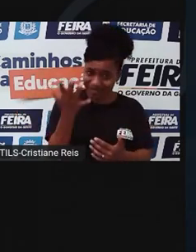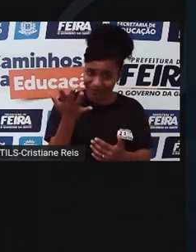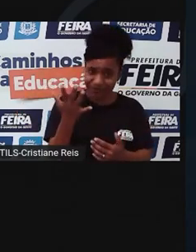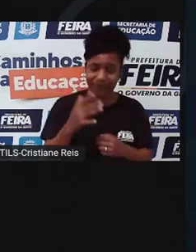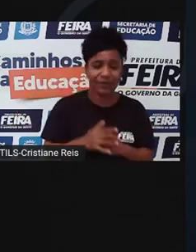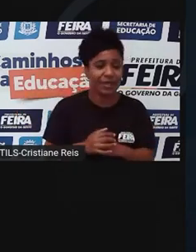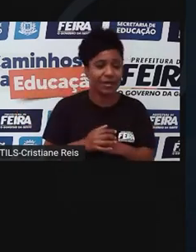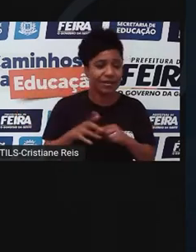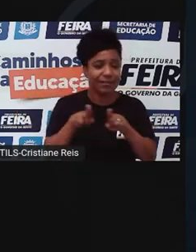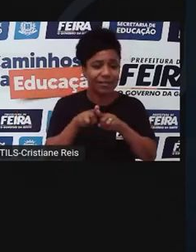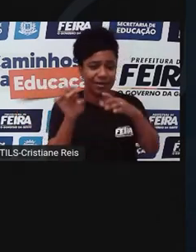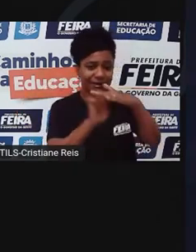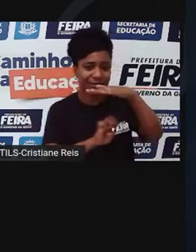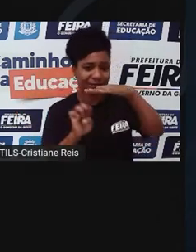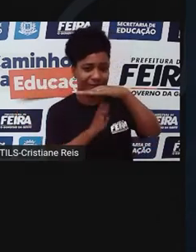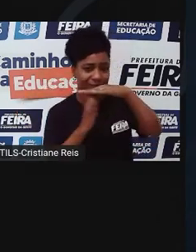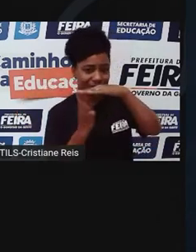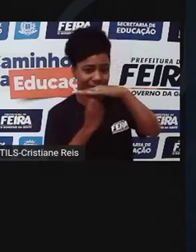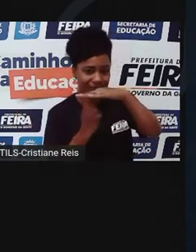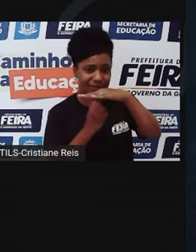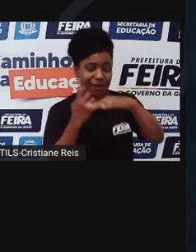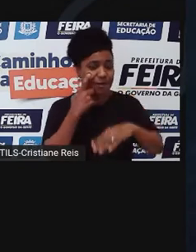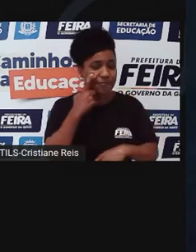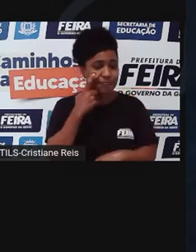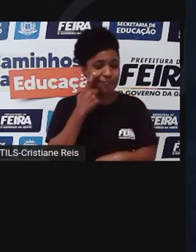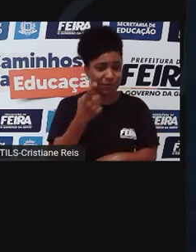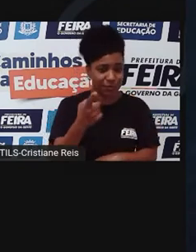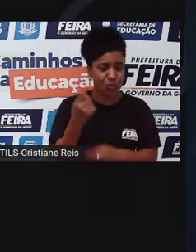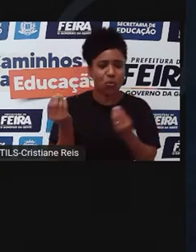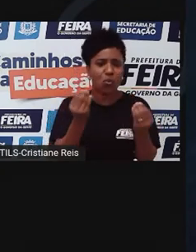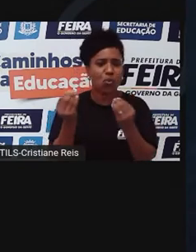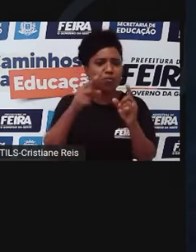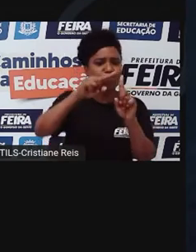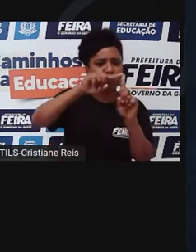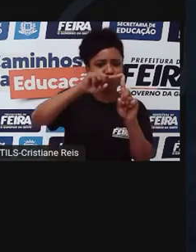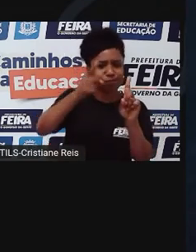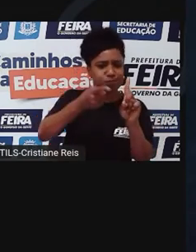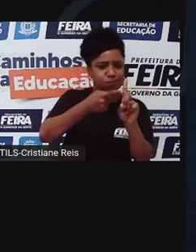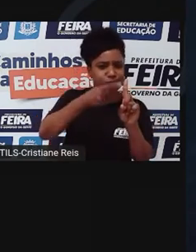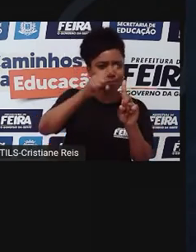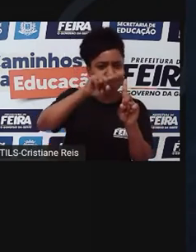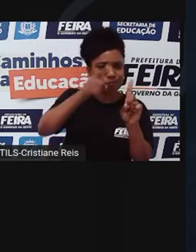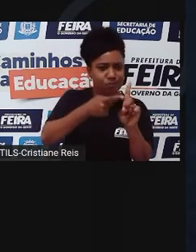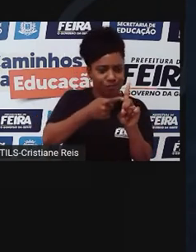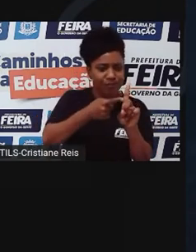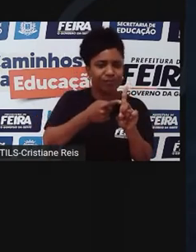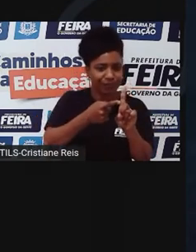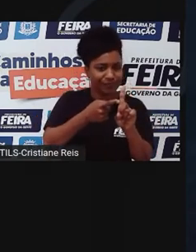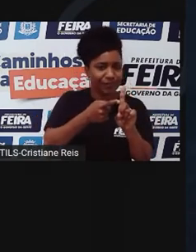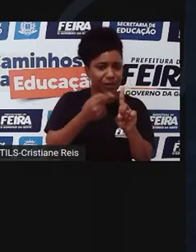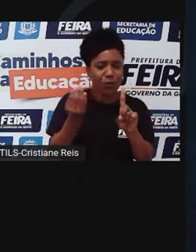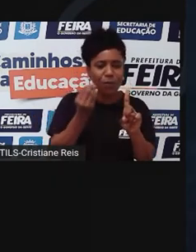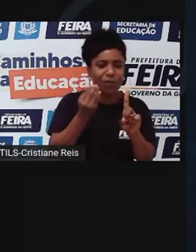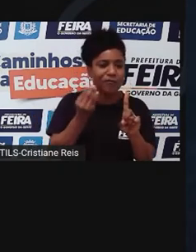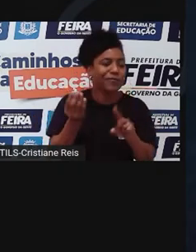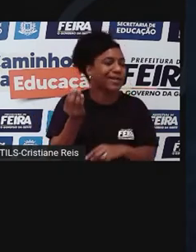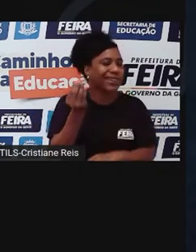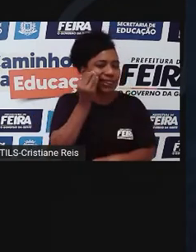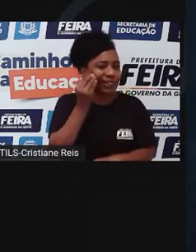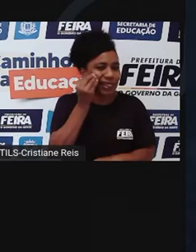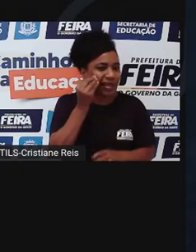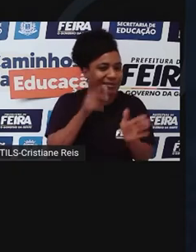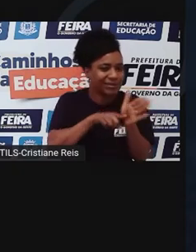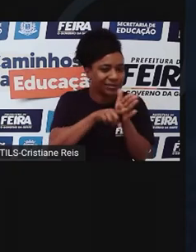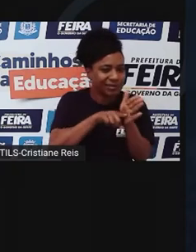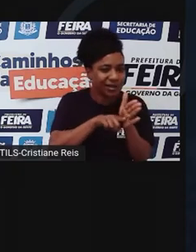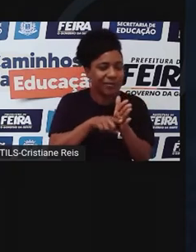fazer um teste de gravidez. Usando consumidoras que se identificavam como grávidas e vendo o que elas tinham consumido antes de se declararem,